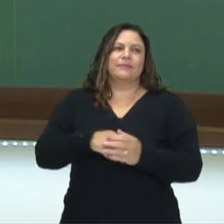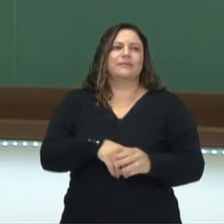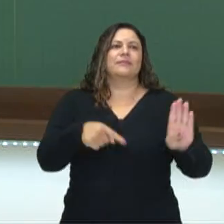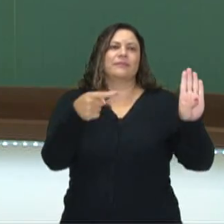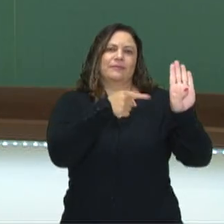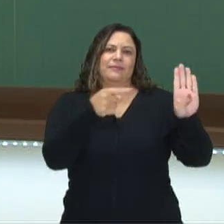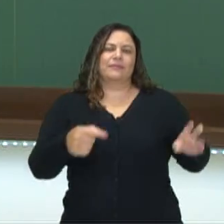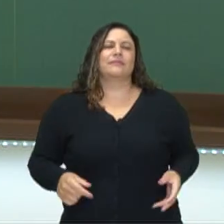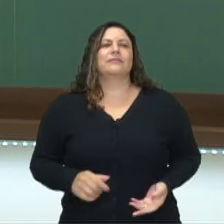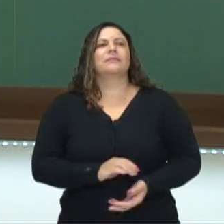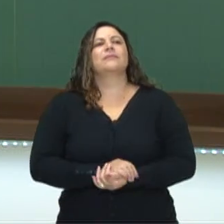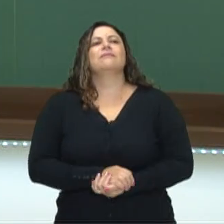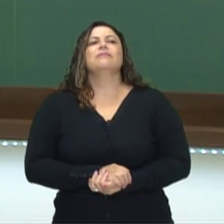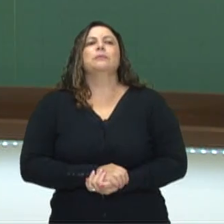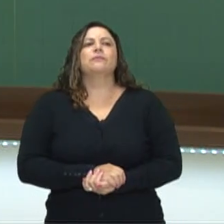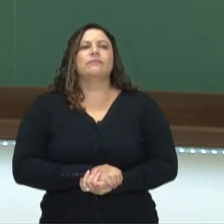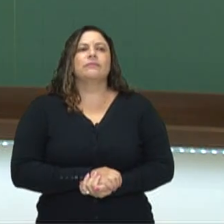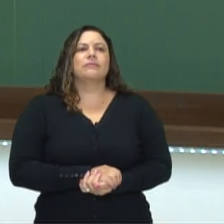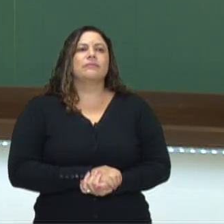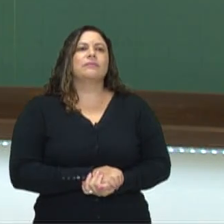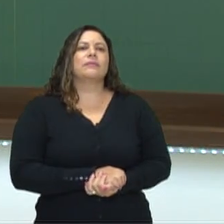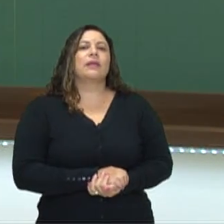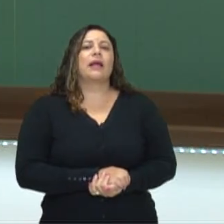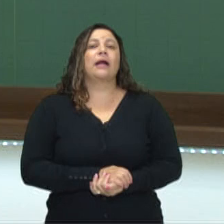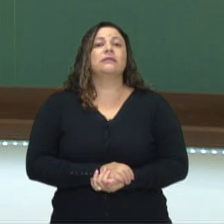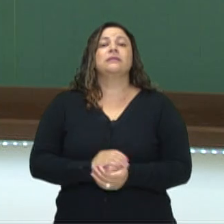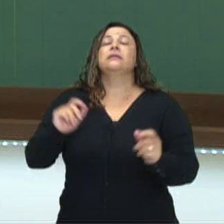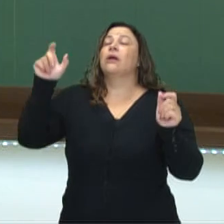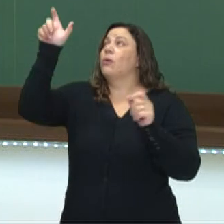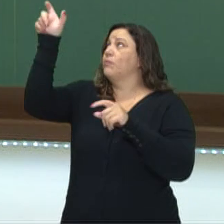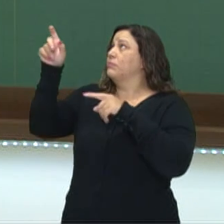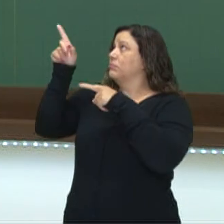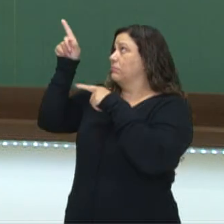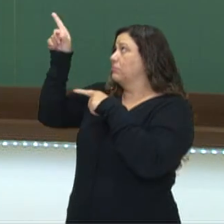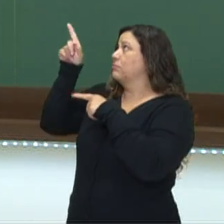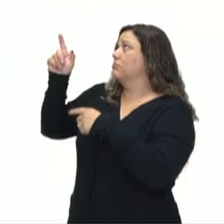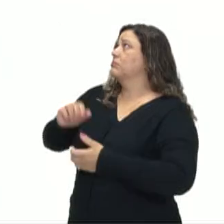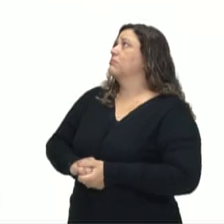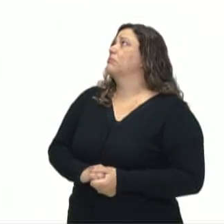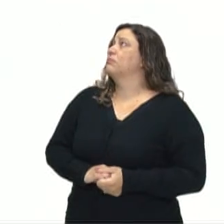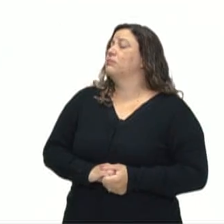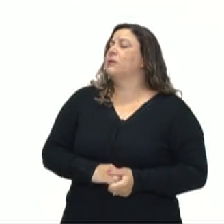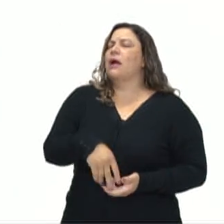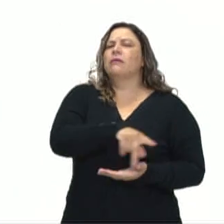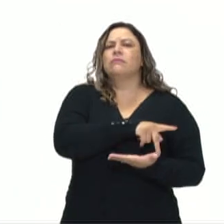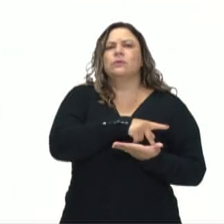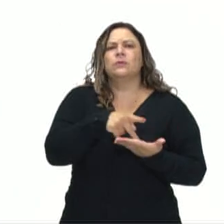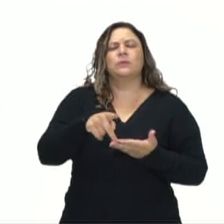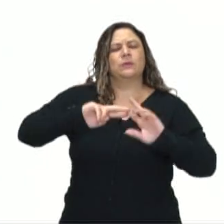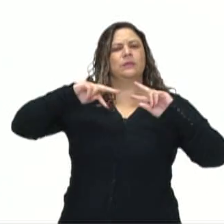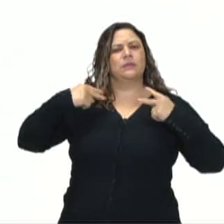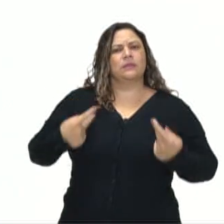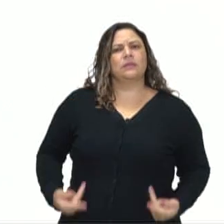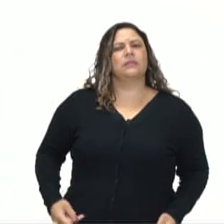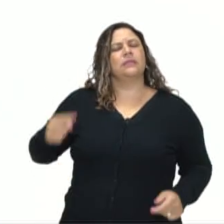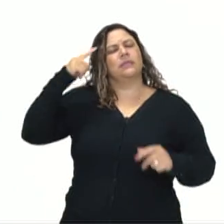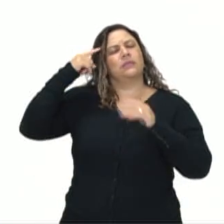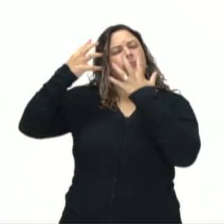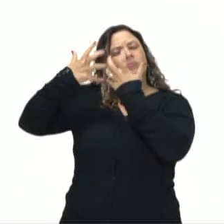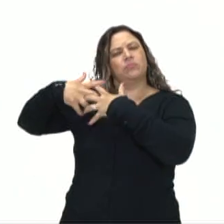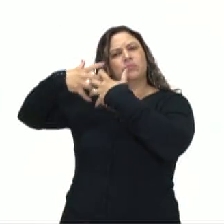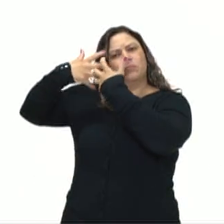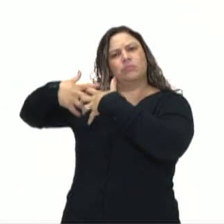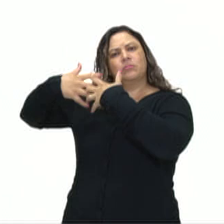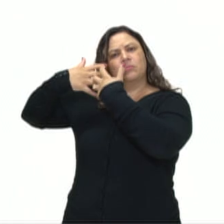da felicidade. Para o Aristóteles, então, a essência do ser humano é a racionalidade, né? Nós temos